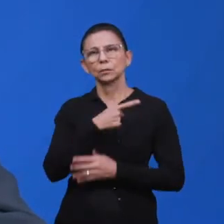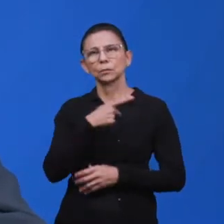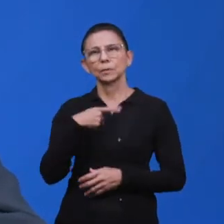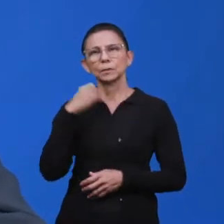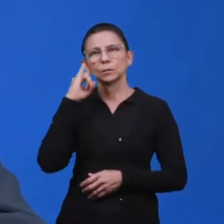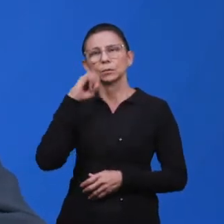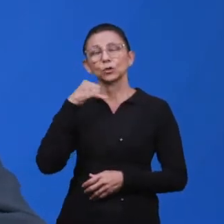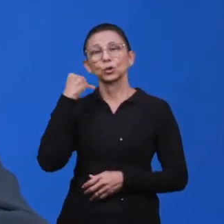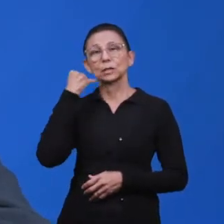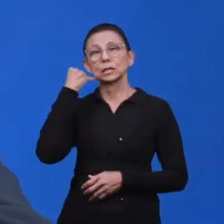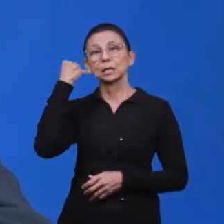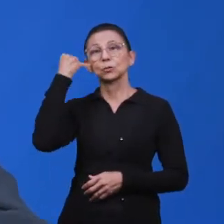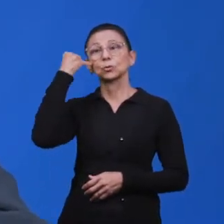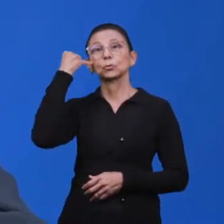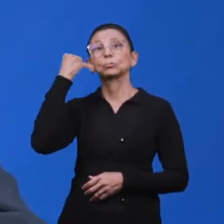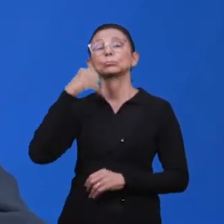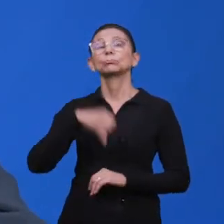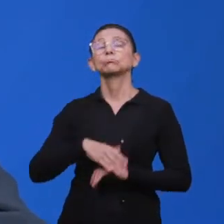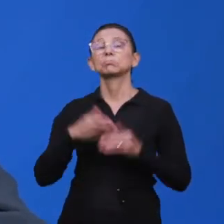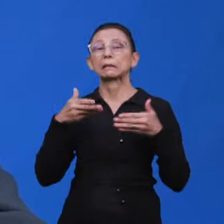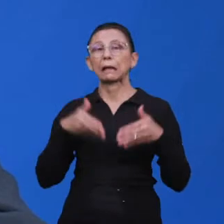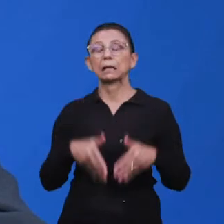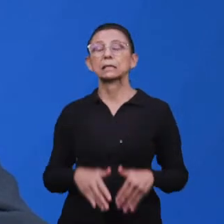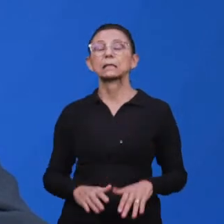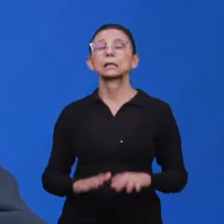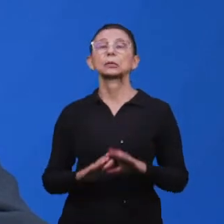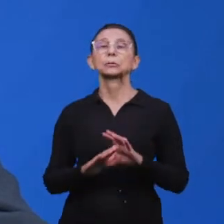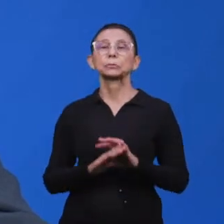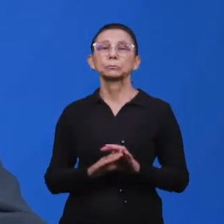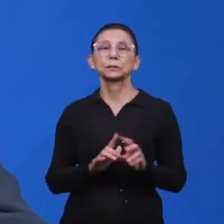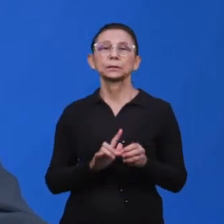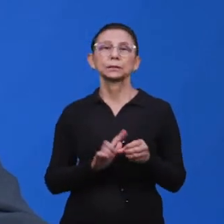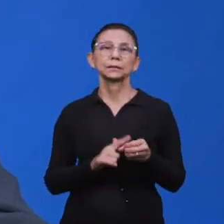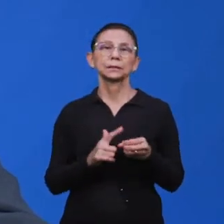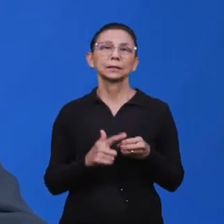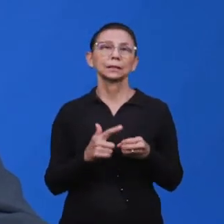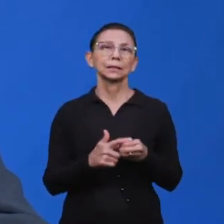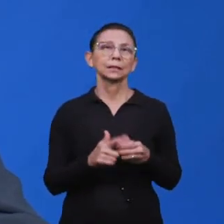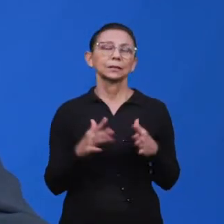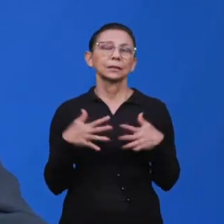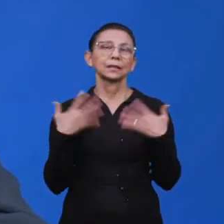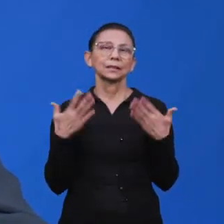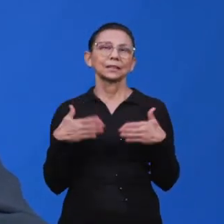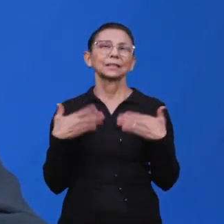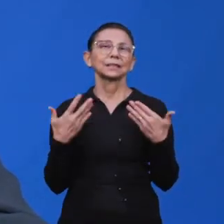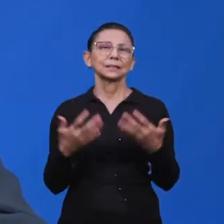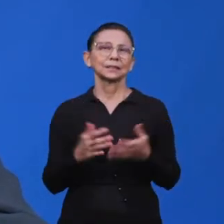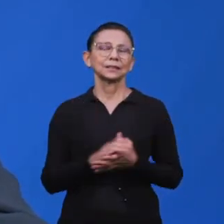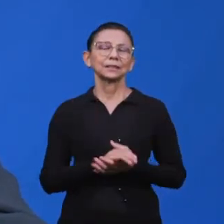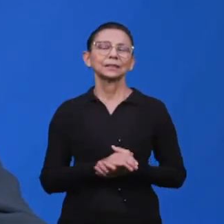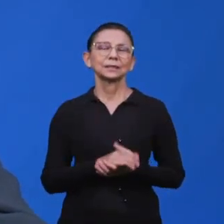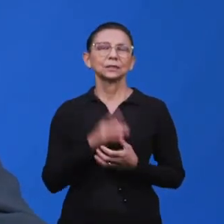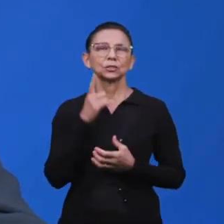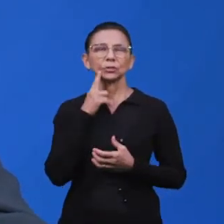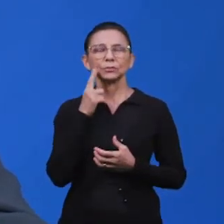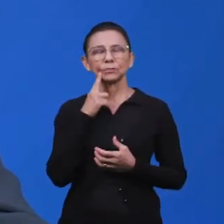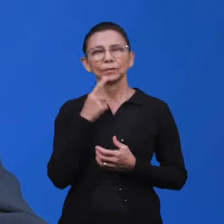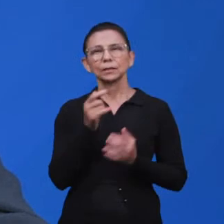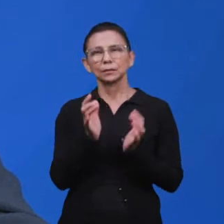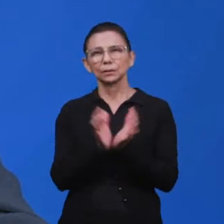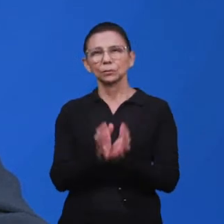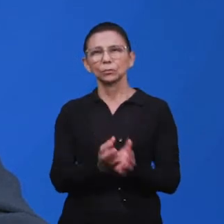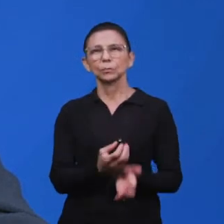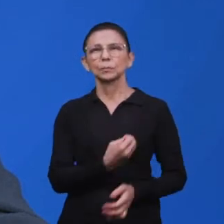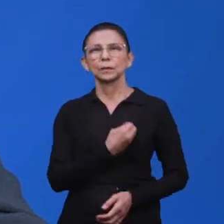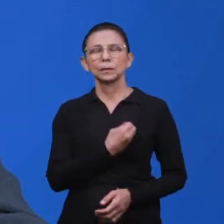Josias Júnior. Os pais dele, né, nasceram nessa cidade e, portanto, é uma alegria muito grande ter a participação das nossas irmãs